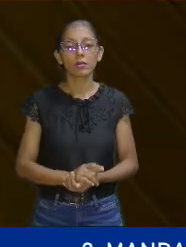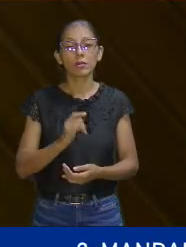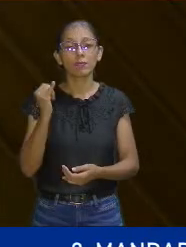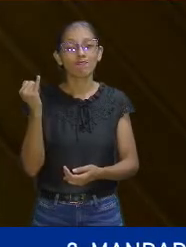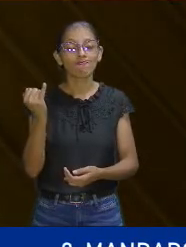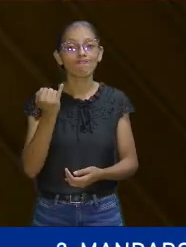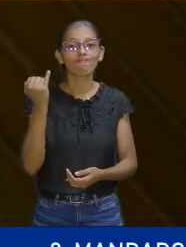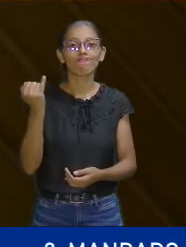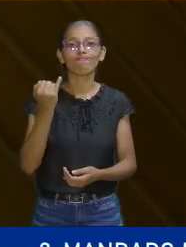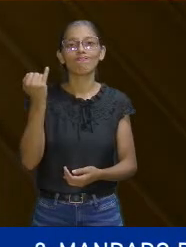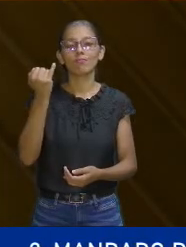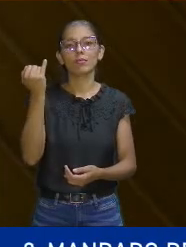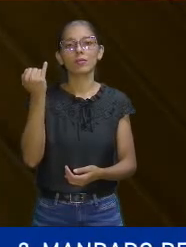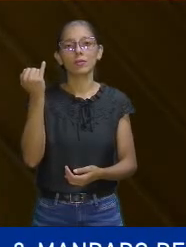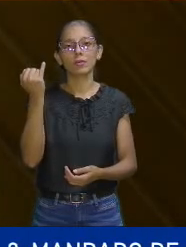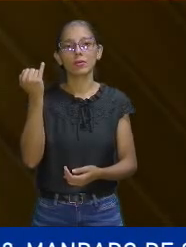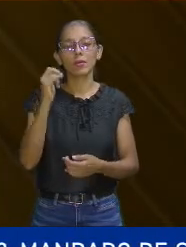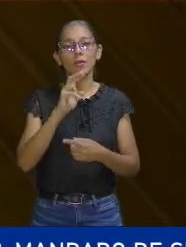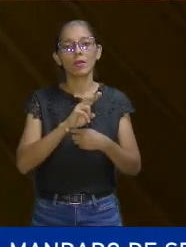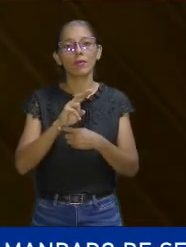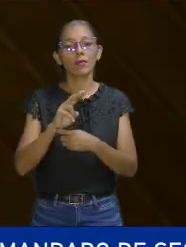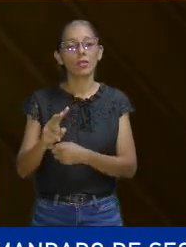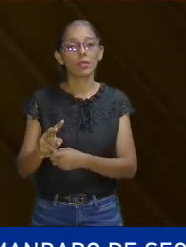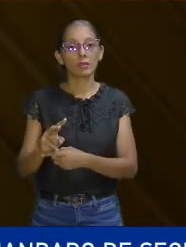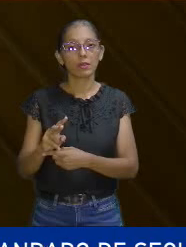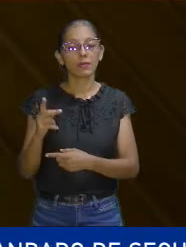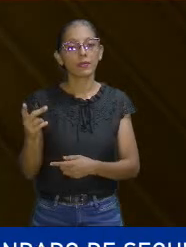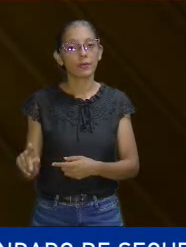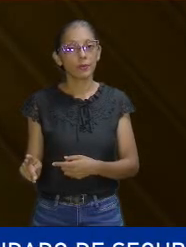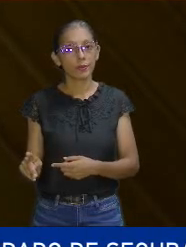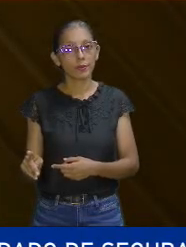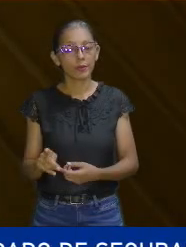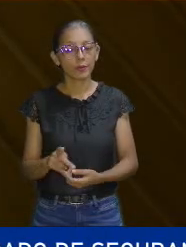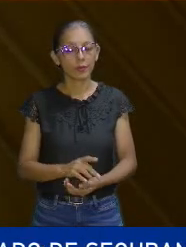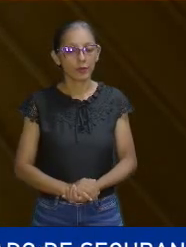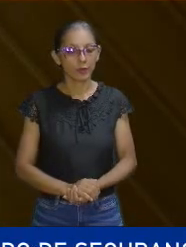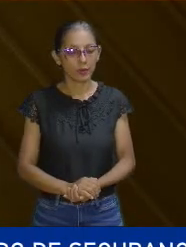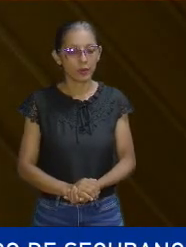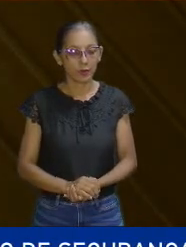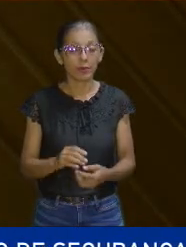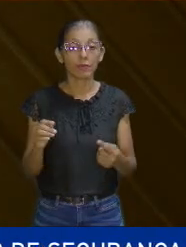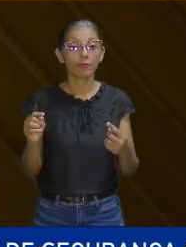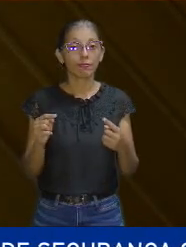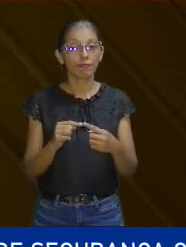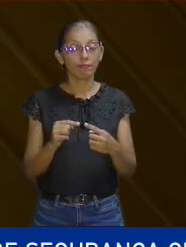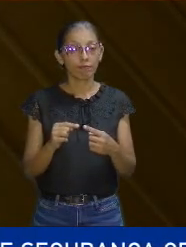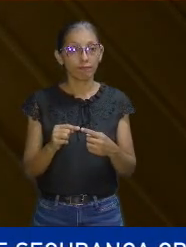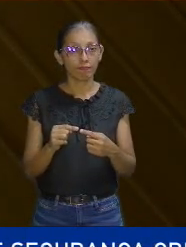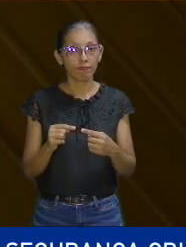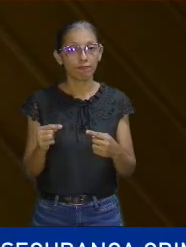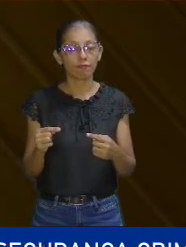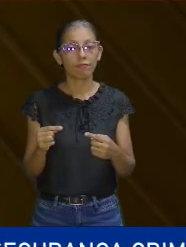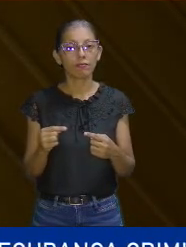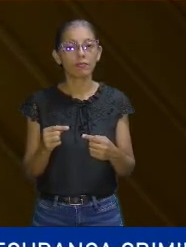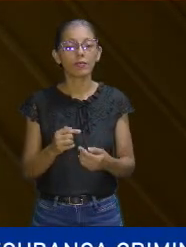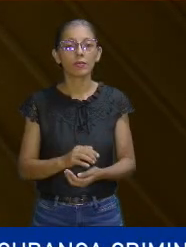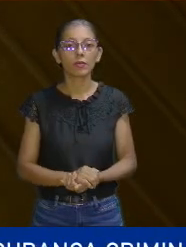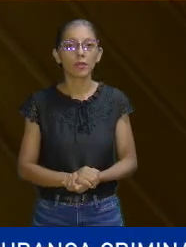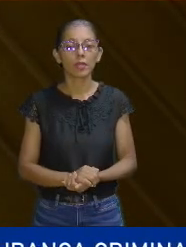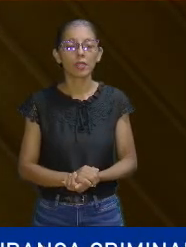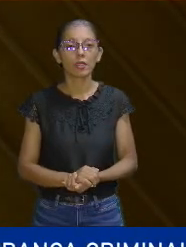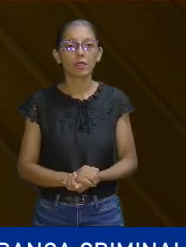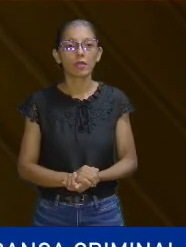imprescindíveis para a produção da sua defesa, que dizem respeito à legalidade da